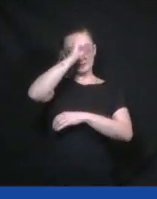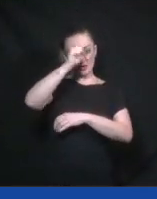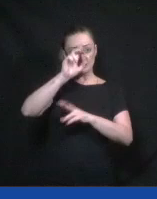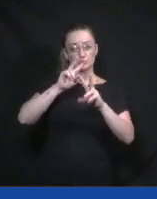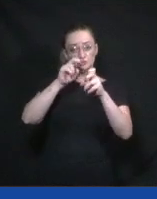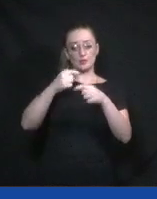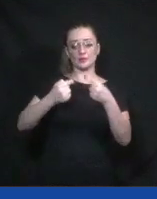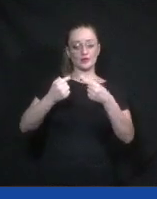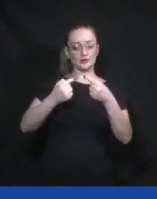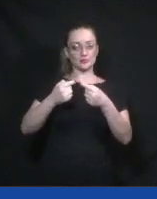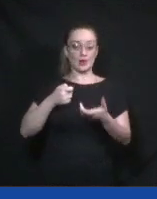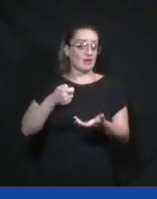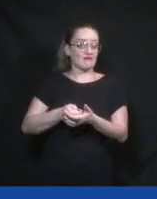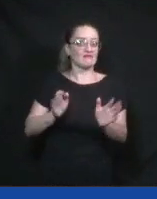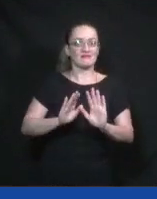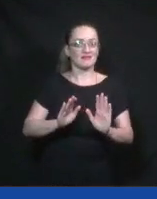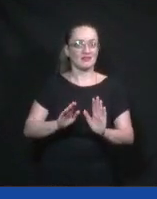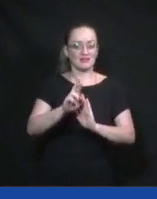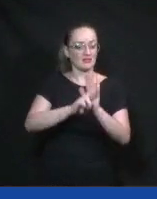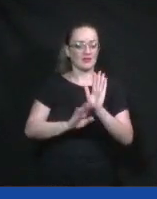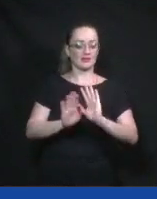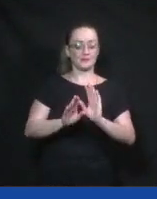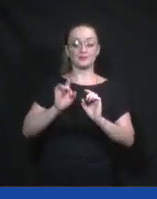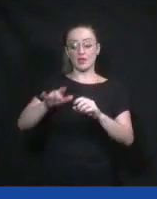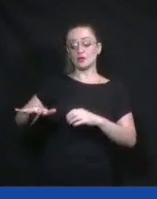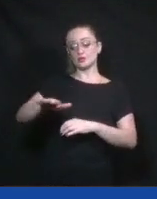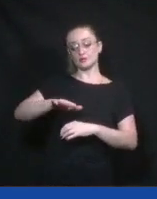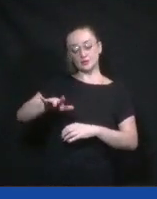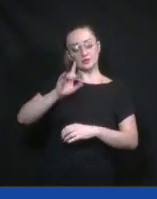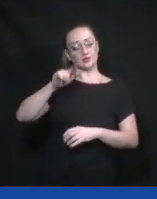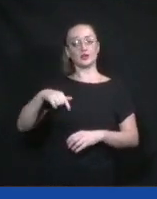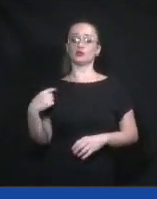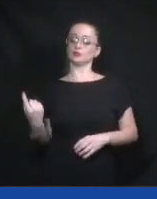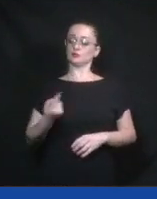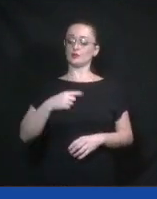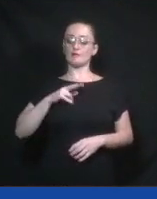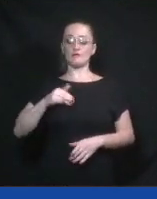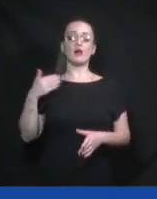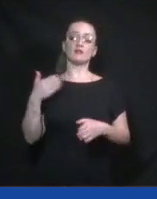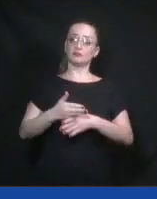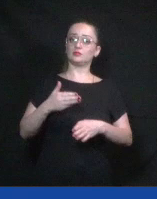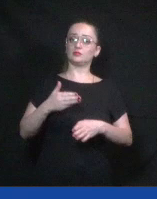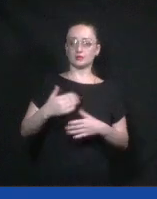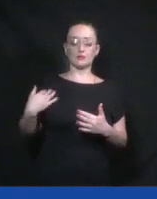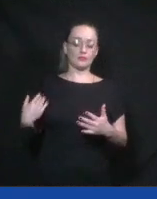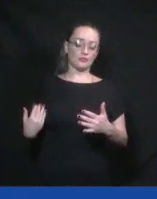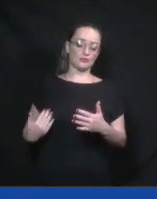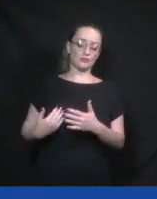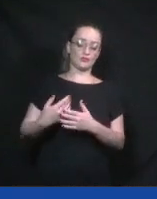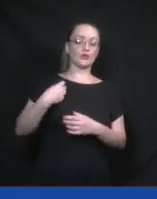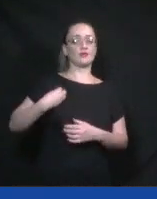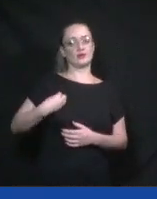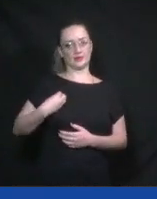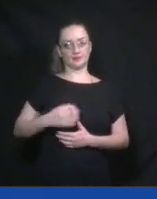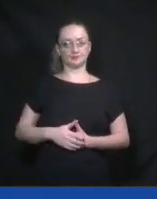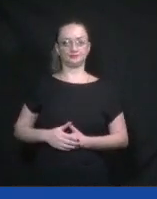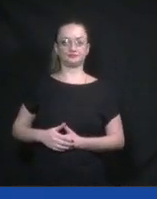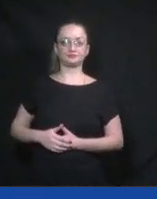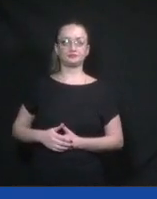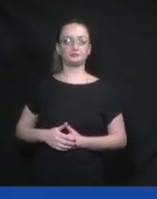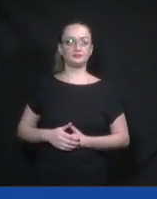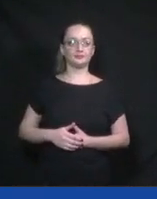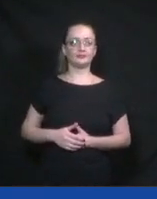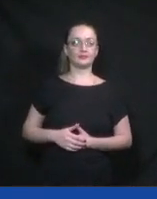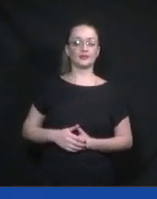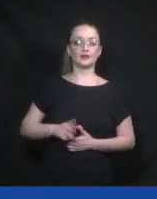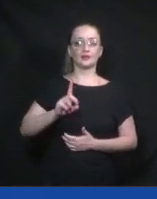nesses espaços que são aqueles que todos nós vamos frequentar o longo de muito tempo na vida e Diego